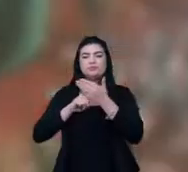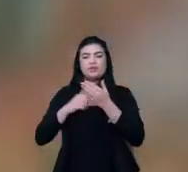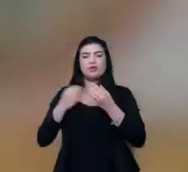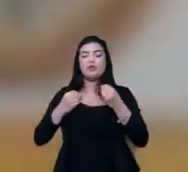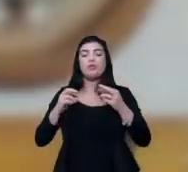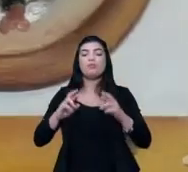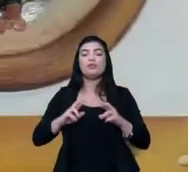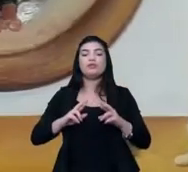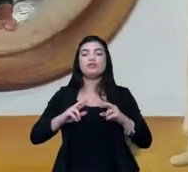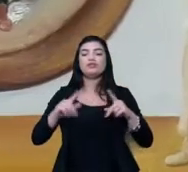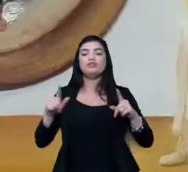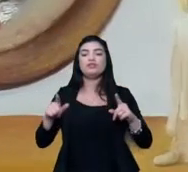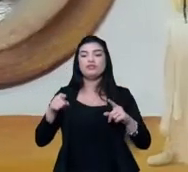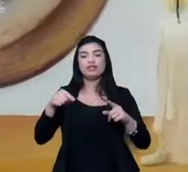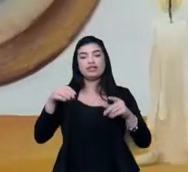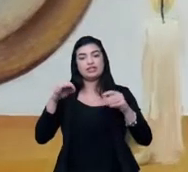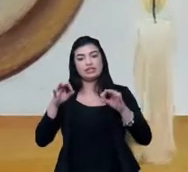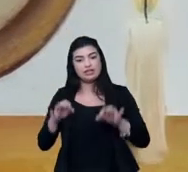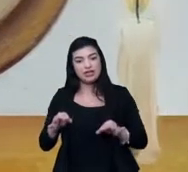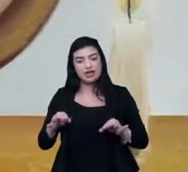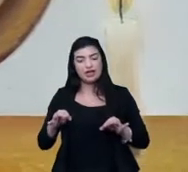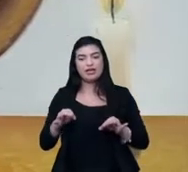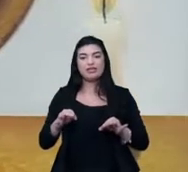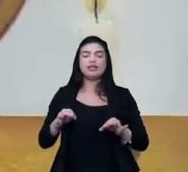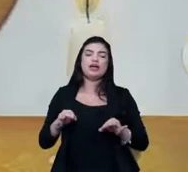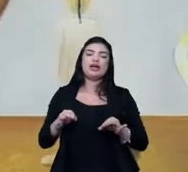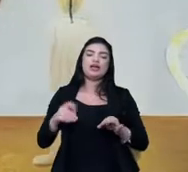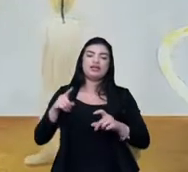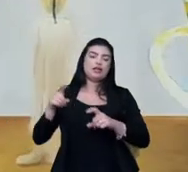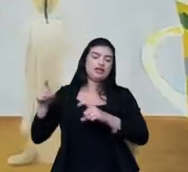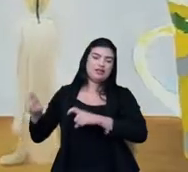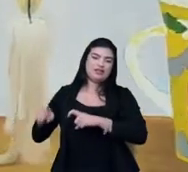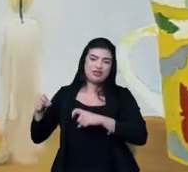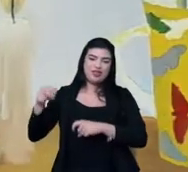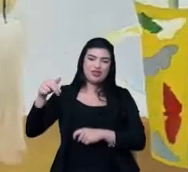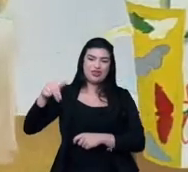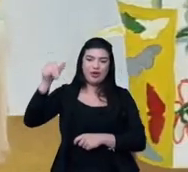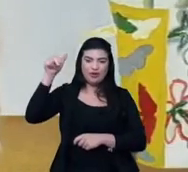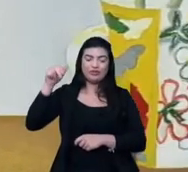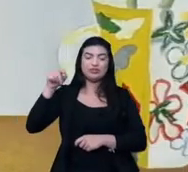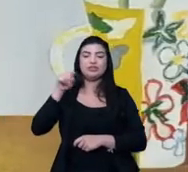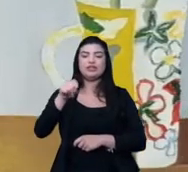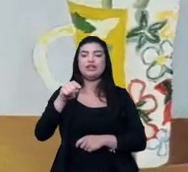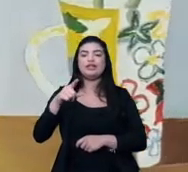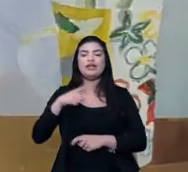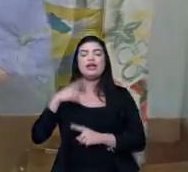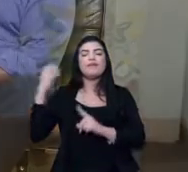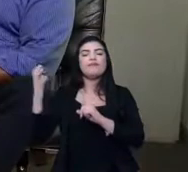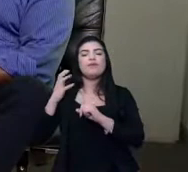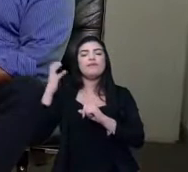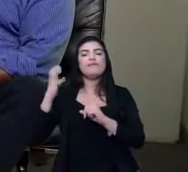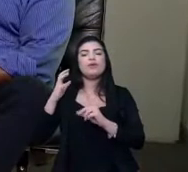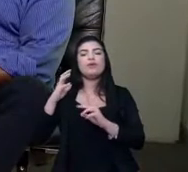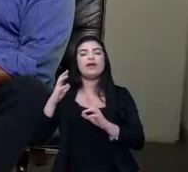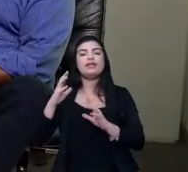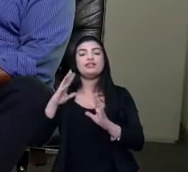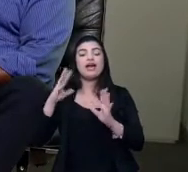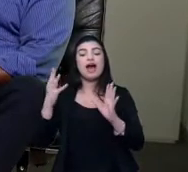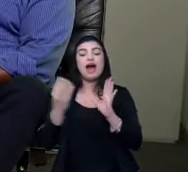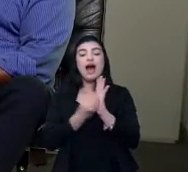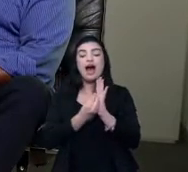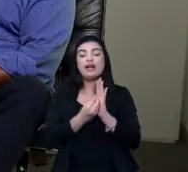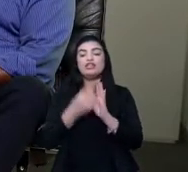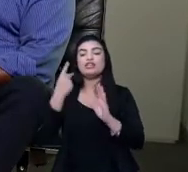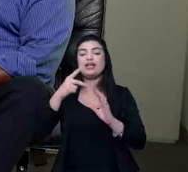considerar correta. O sertanejo nordestino. A pergunta que eu vou fazer é a influência de artistas nordestinos na